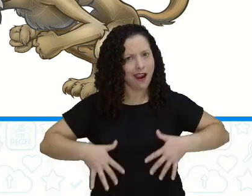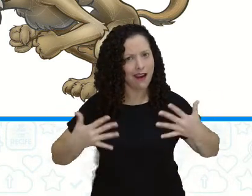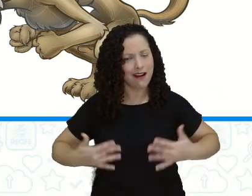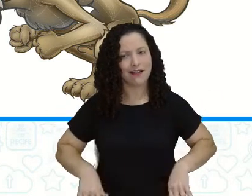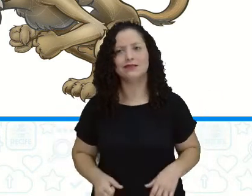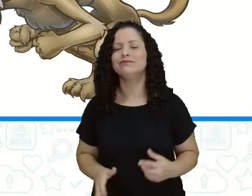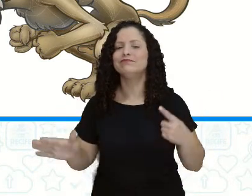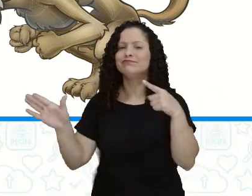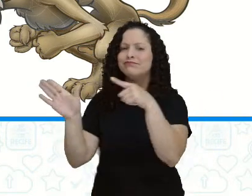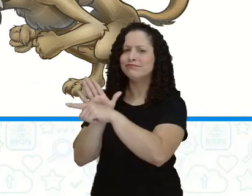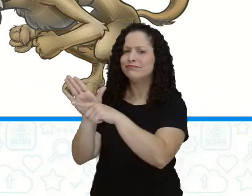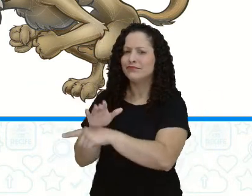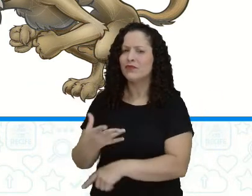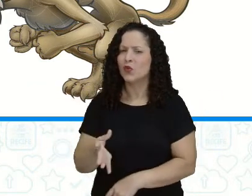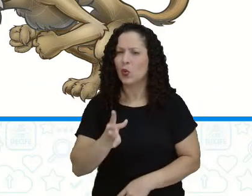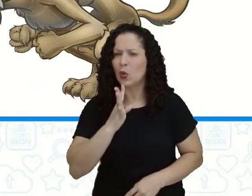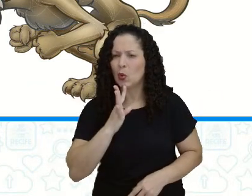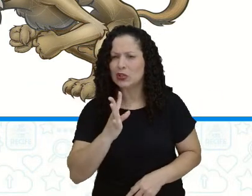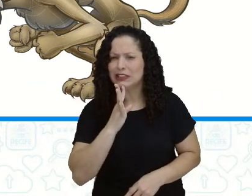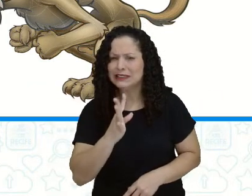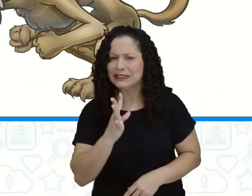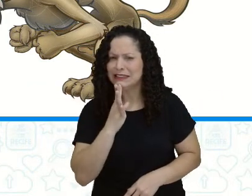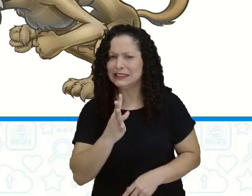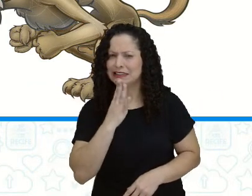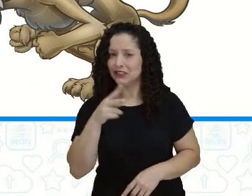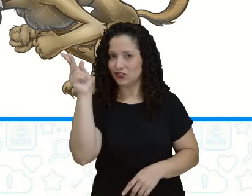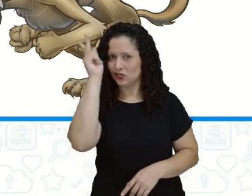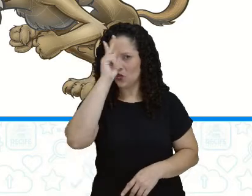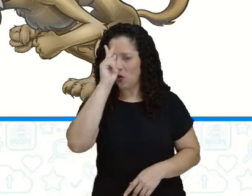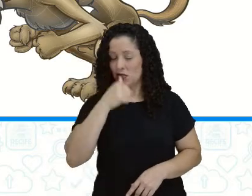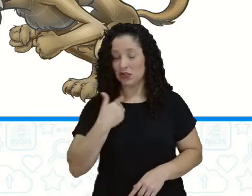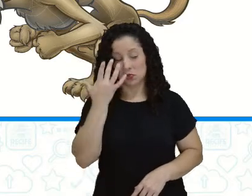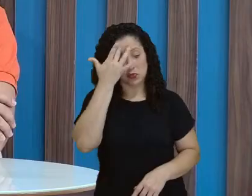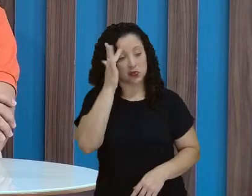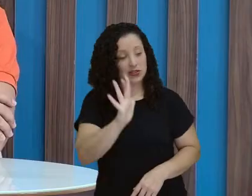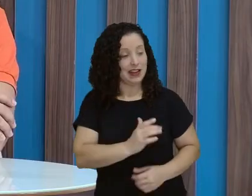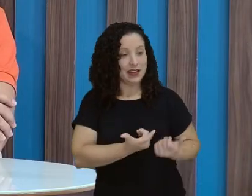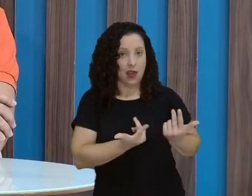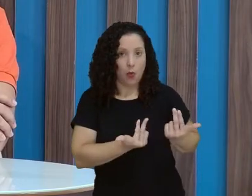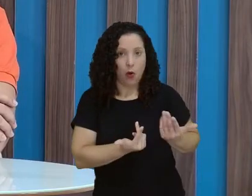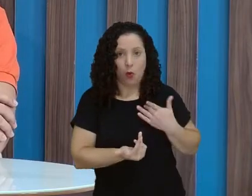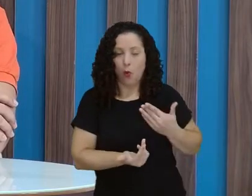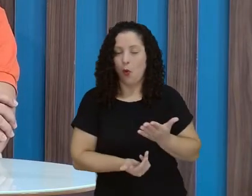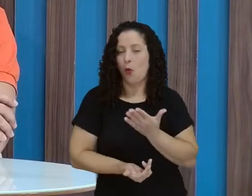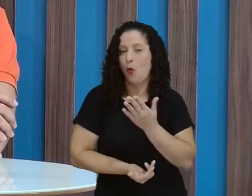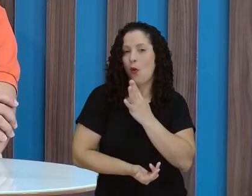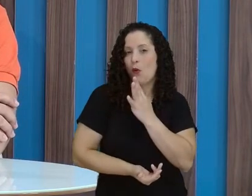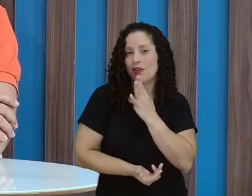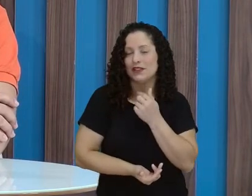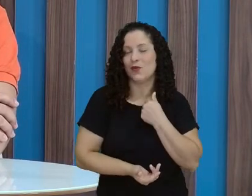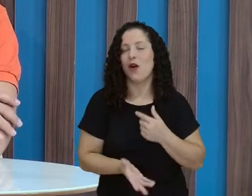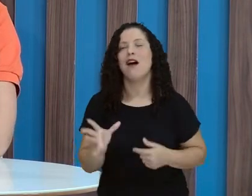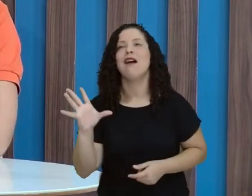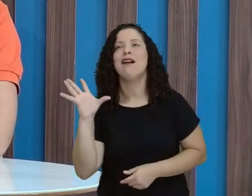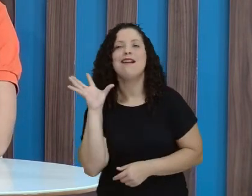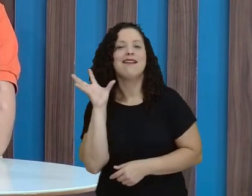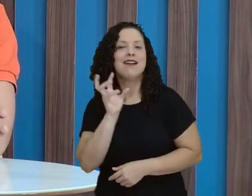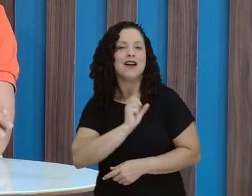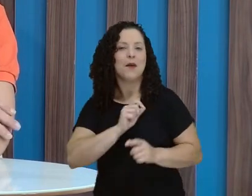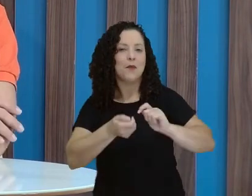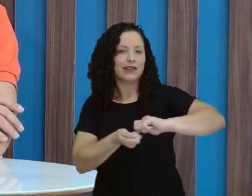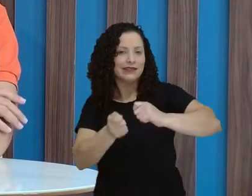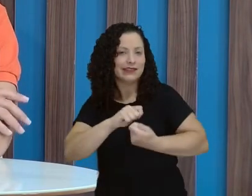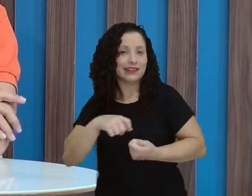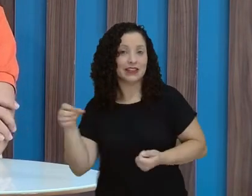essa história? Olha, eu não sei se é a mesma versão que eu conheço. Eu adoro essas novas versões, essas outras